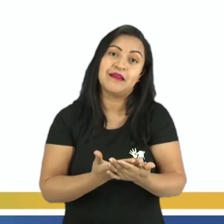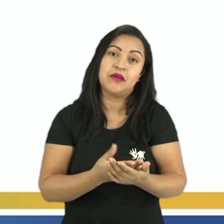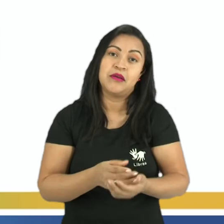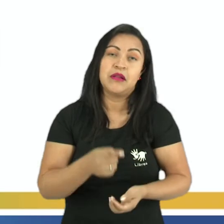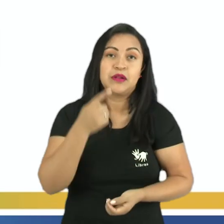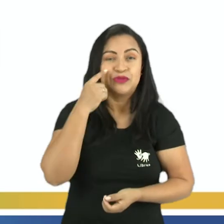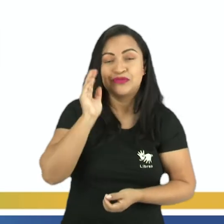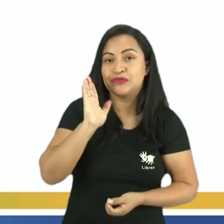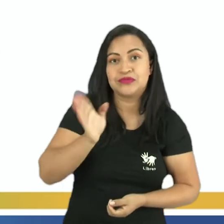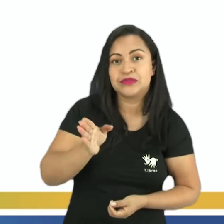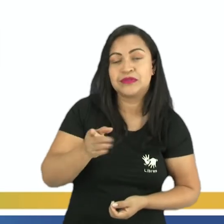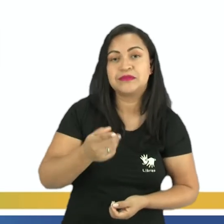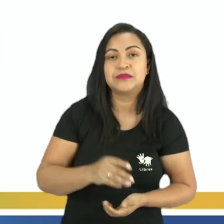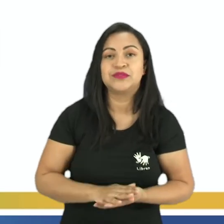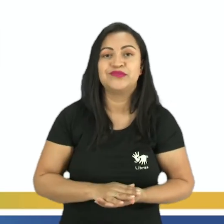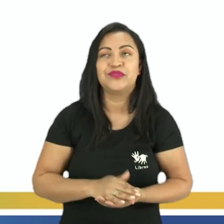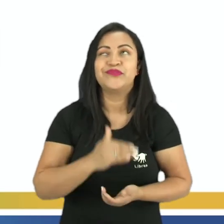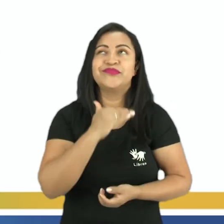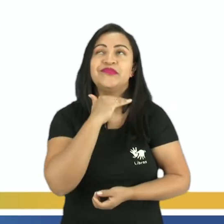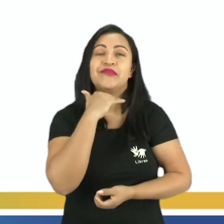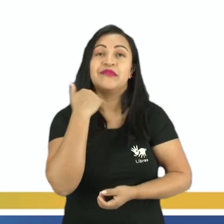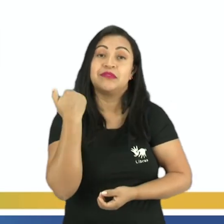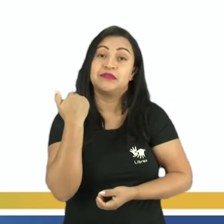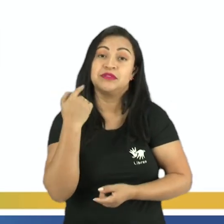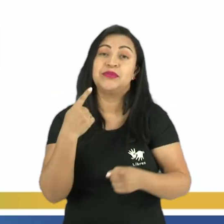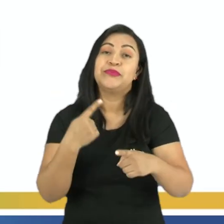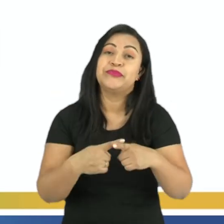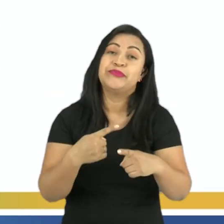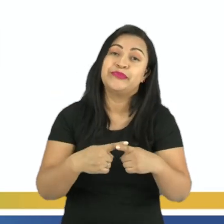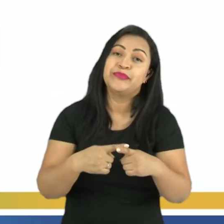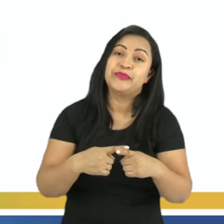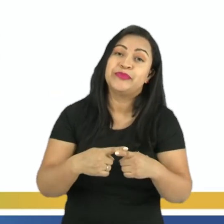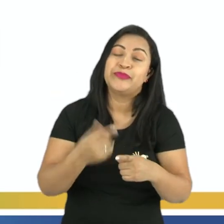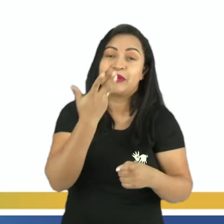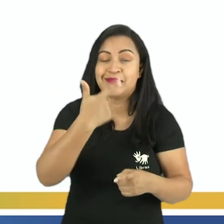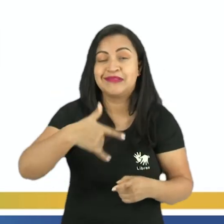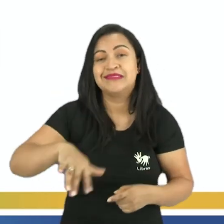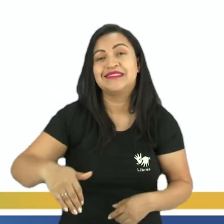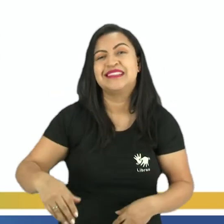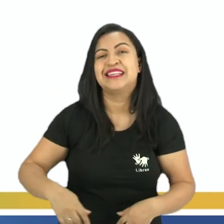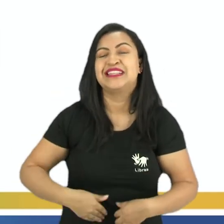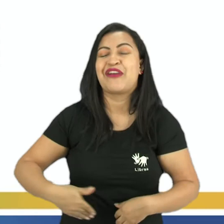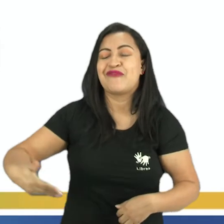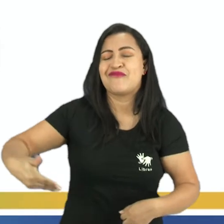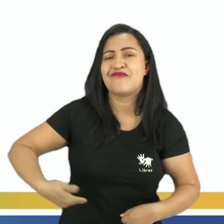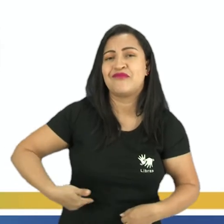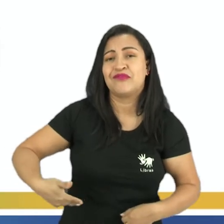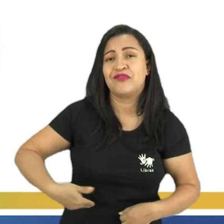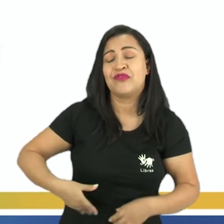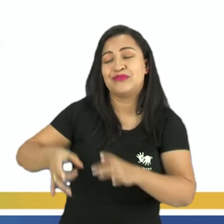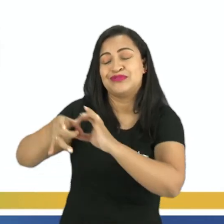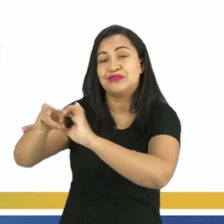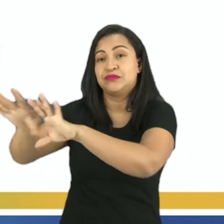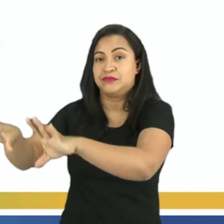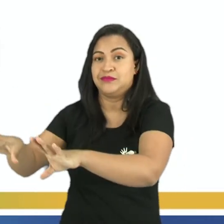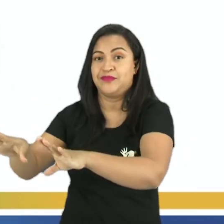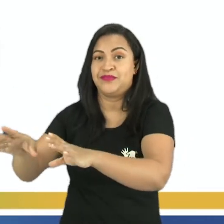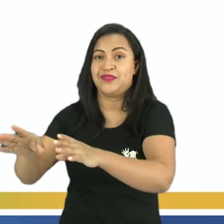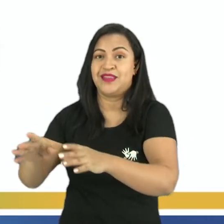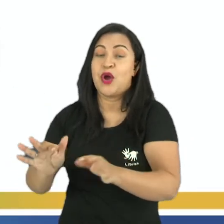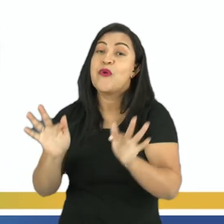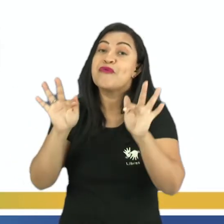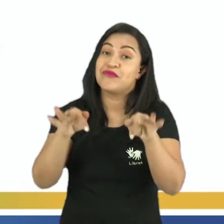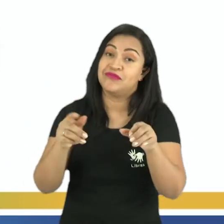logo que vai ser uma tragédia, porque eles passam fome, são abandonados, né? Muito embora o final seja